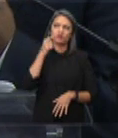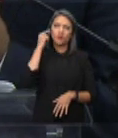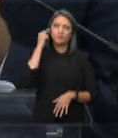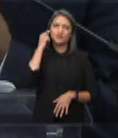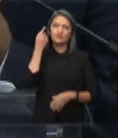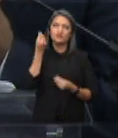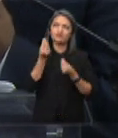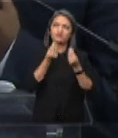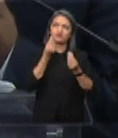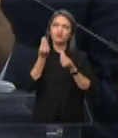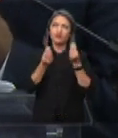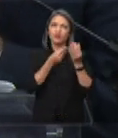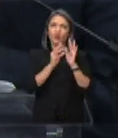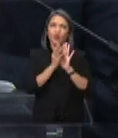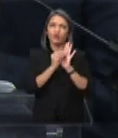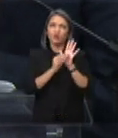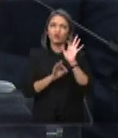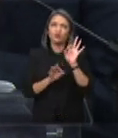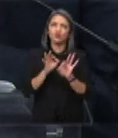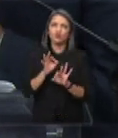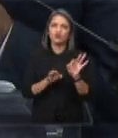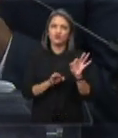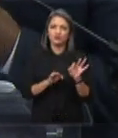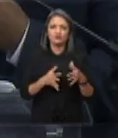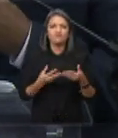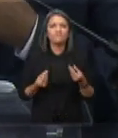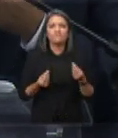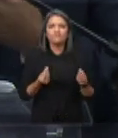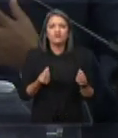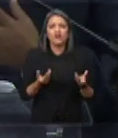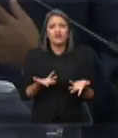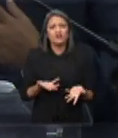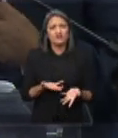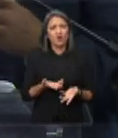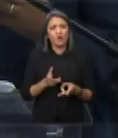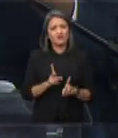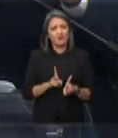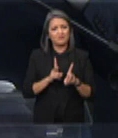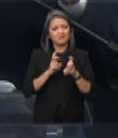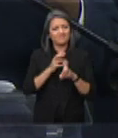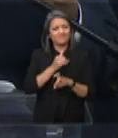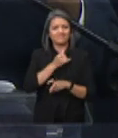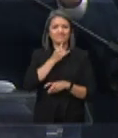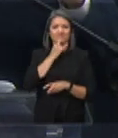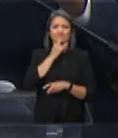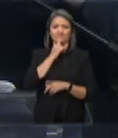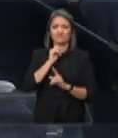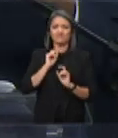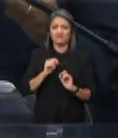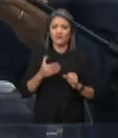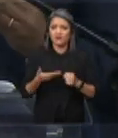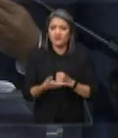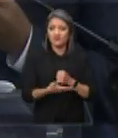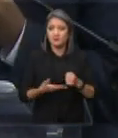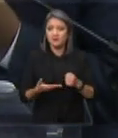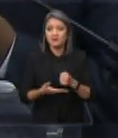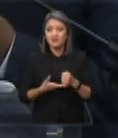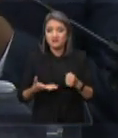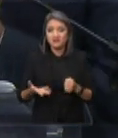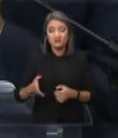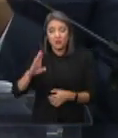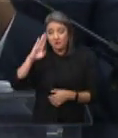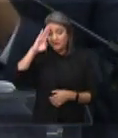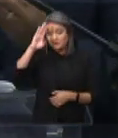o conteúdo jurídico do mínimo existencial e é muito triste perceber que esse princípio tão fundamental que